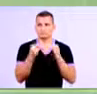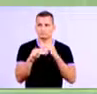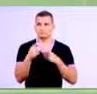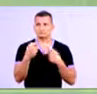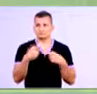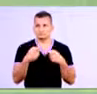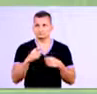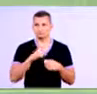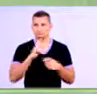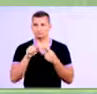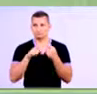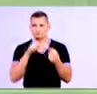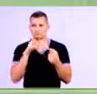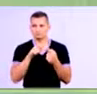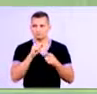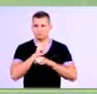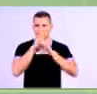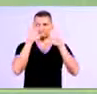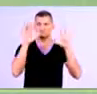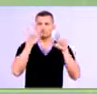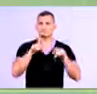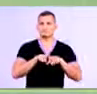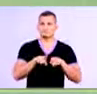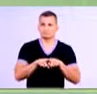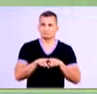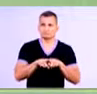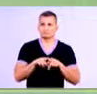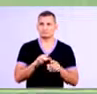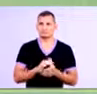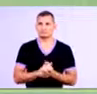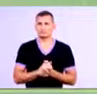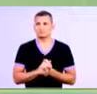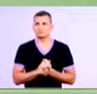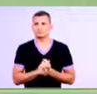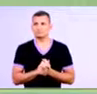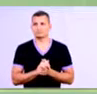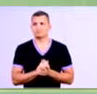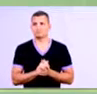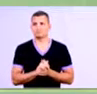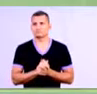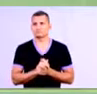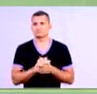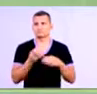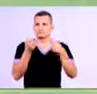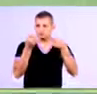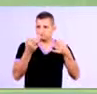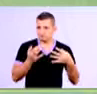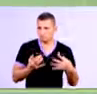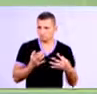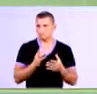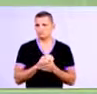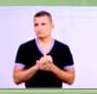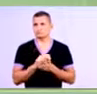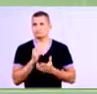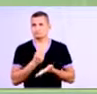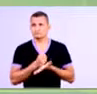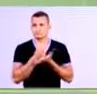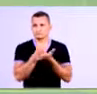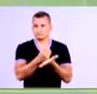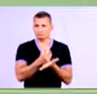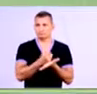ser objetivas e claras, direcionando, norteando o usuário e auxiliando ele, olha